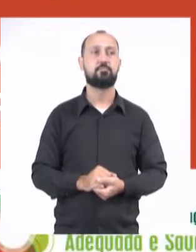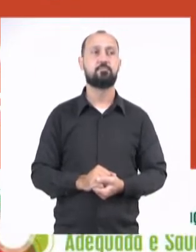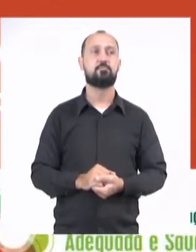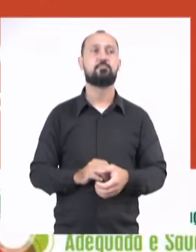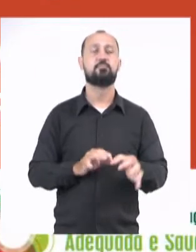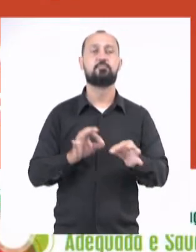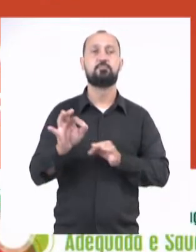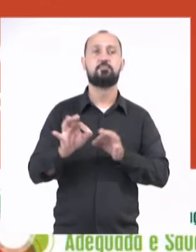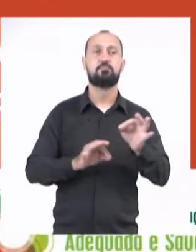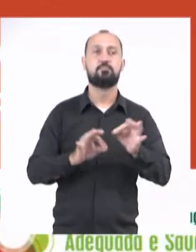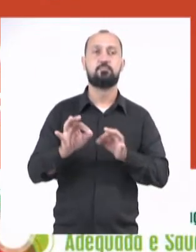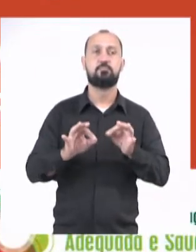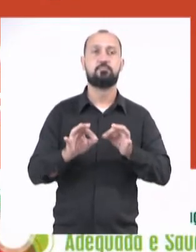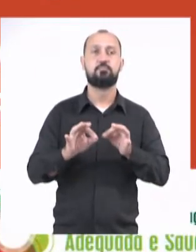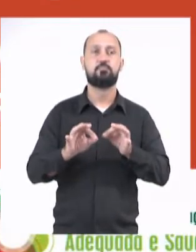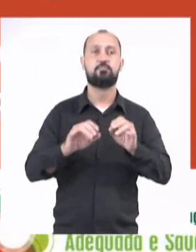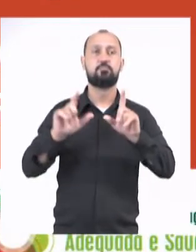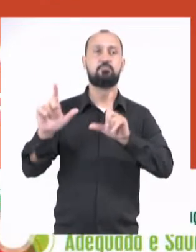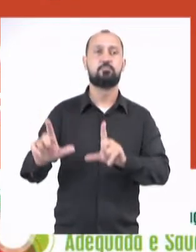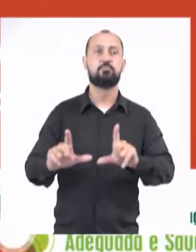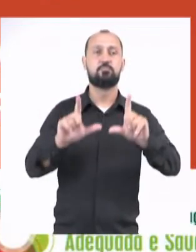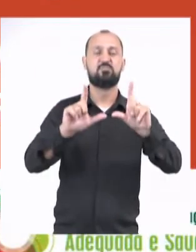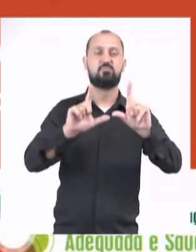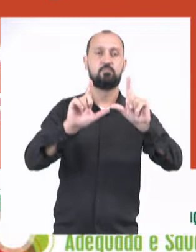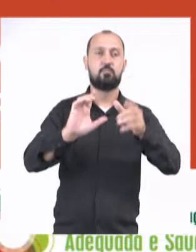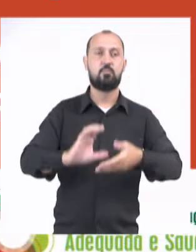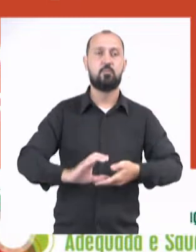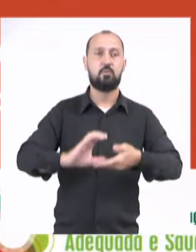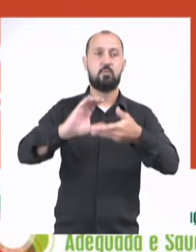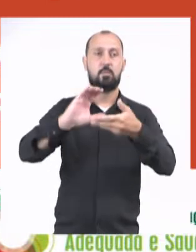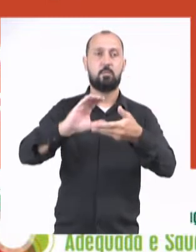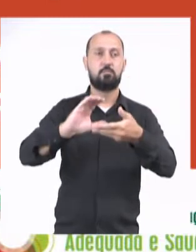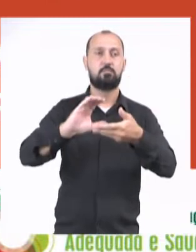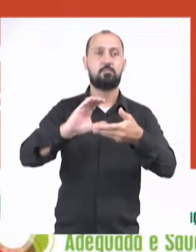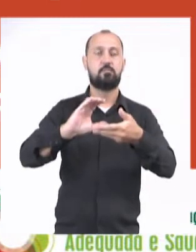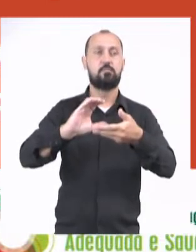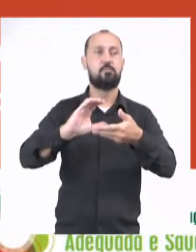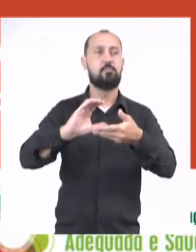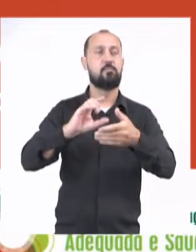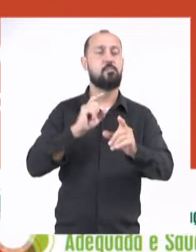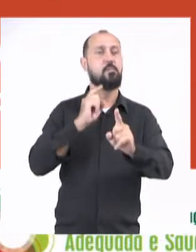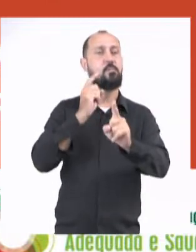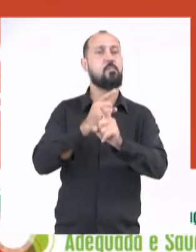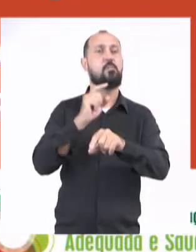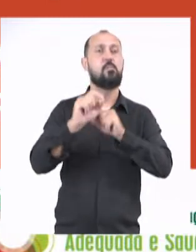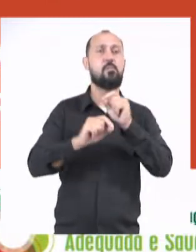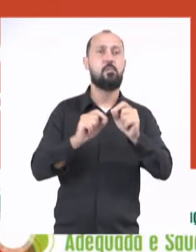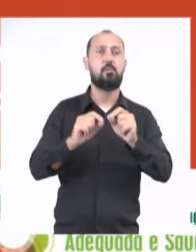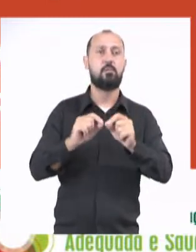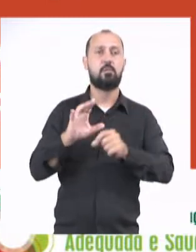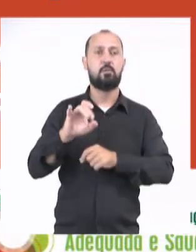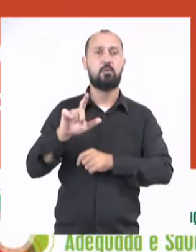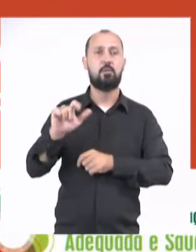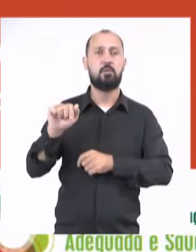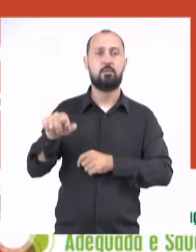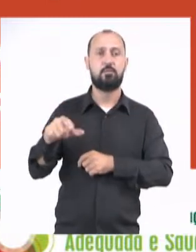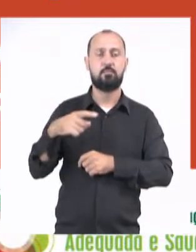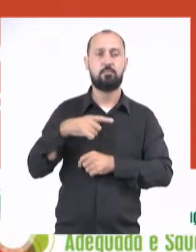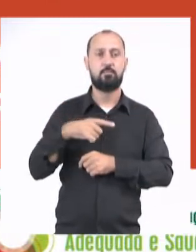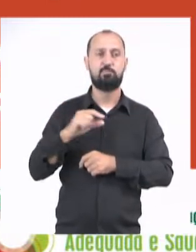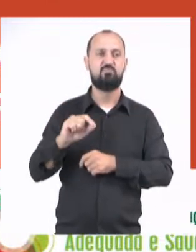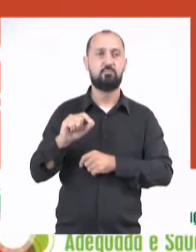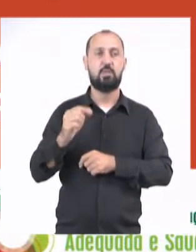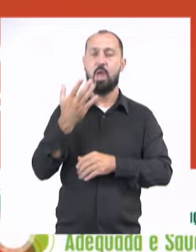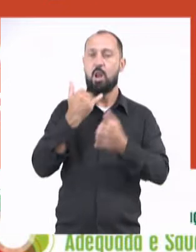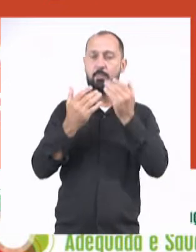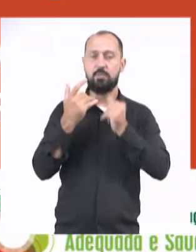partir de um pleito do CONSEA, né, através aí do controle social, com o apoio da Aliança pela Alimentação